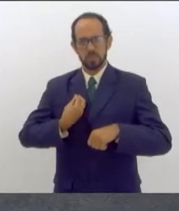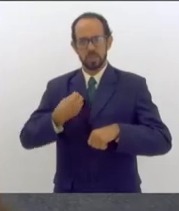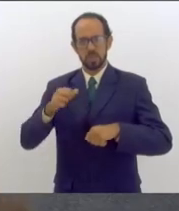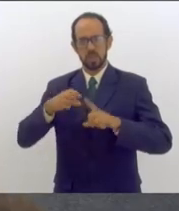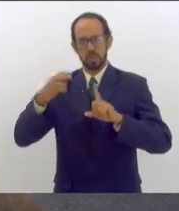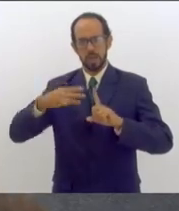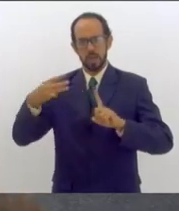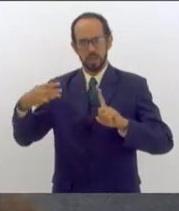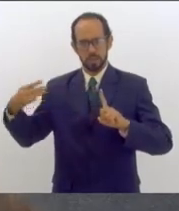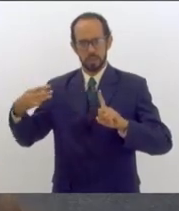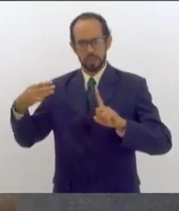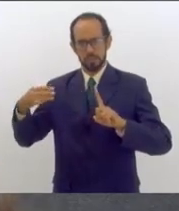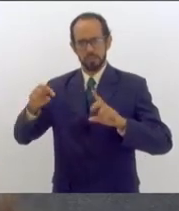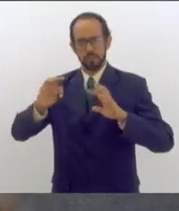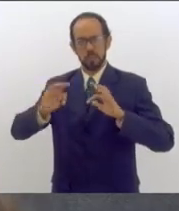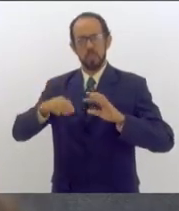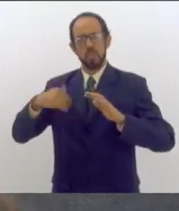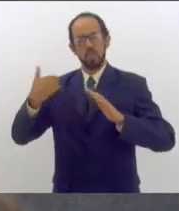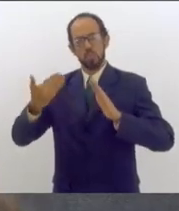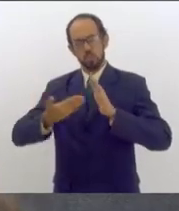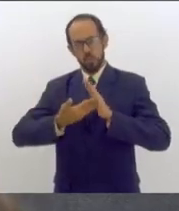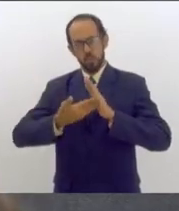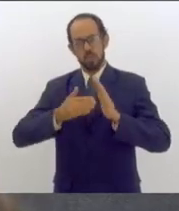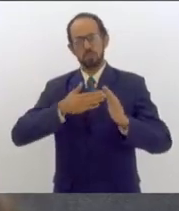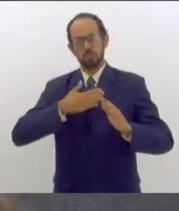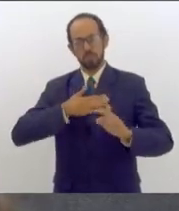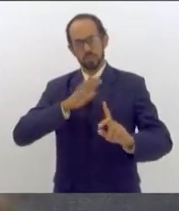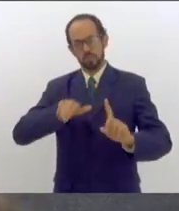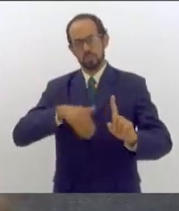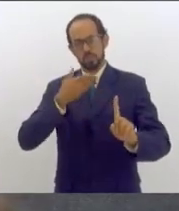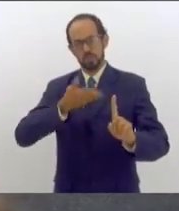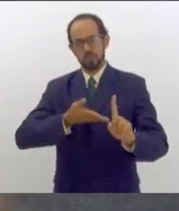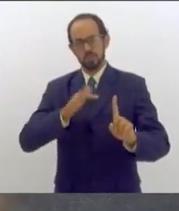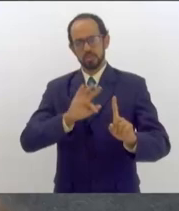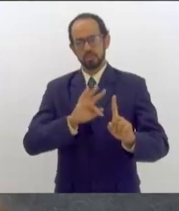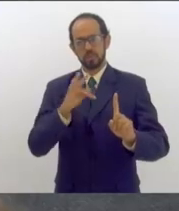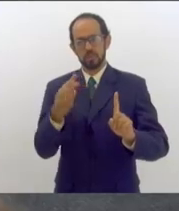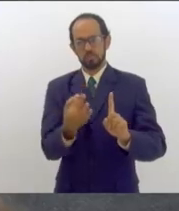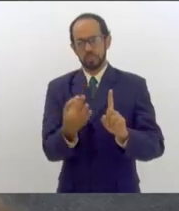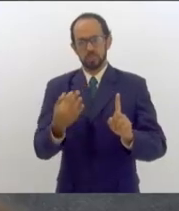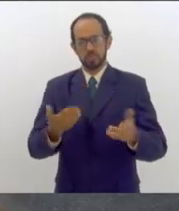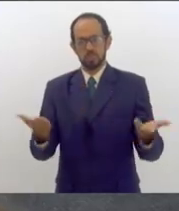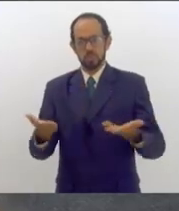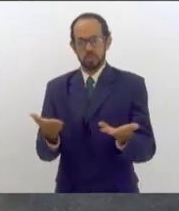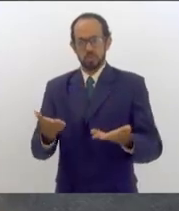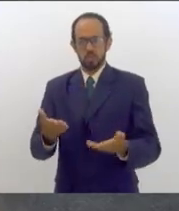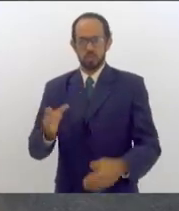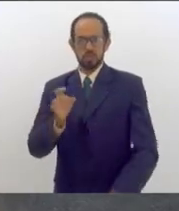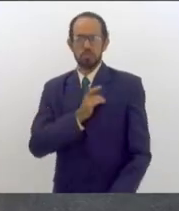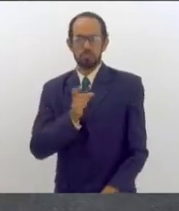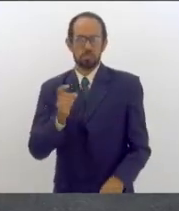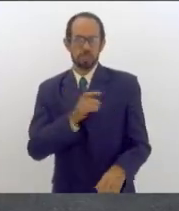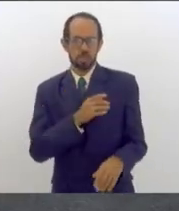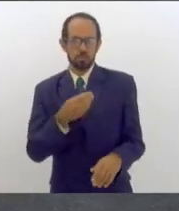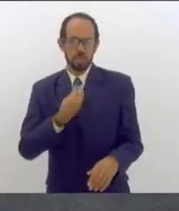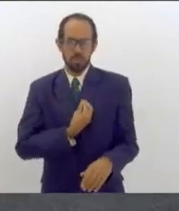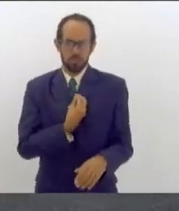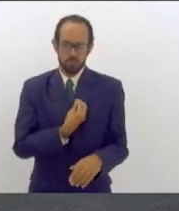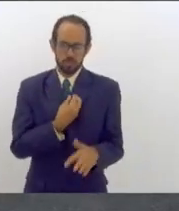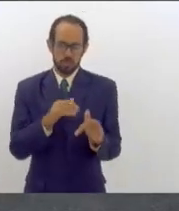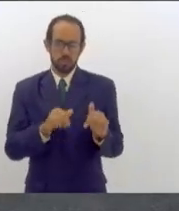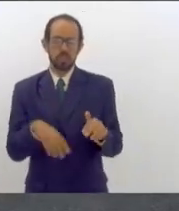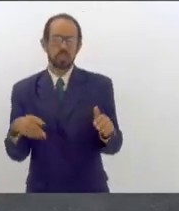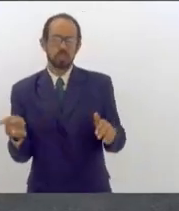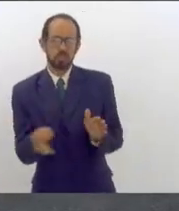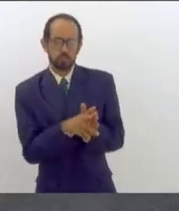Maré então a minha total solidariedade a essas famílias que hoje temem pela vida dos seus seja dentro da escola seja dentro